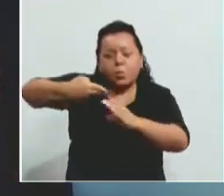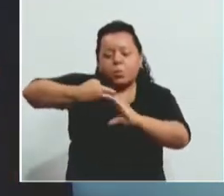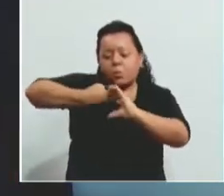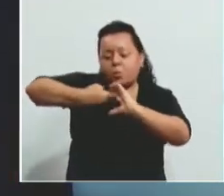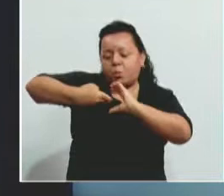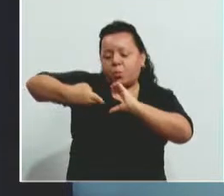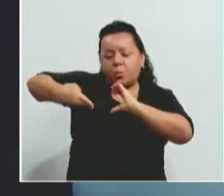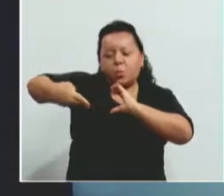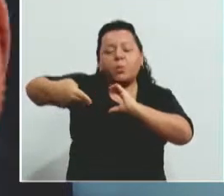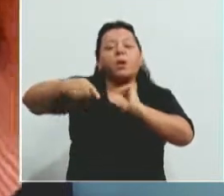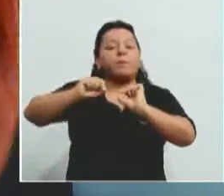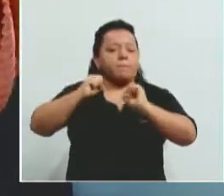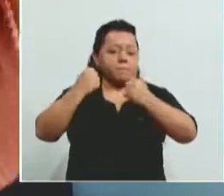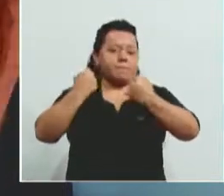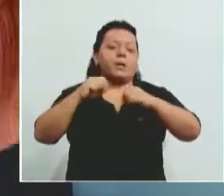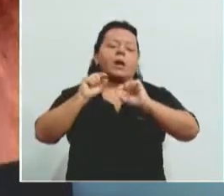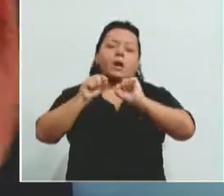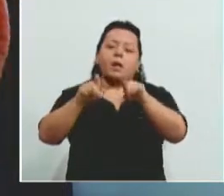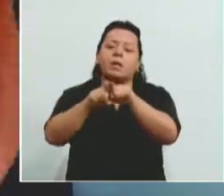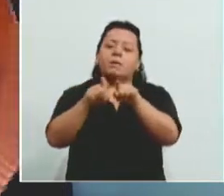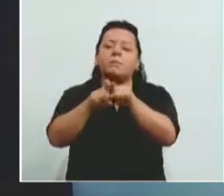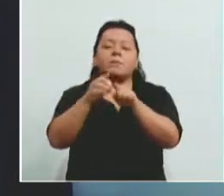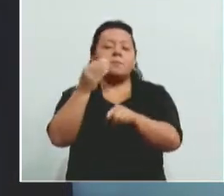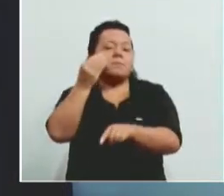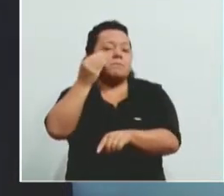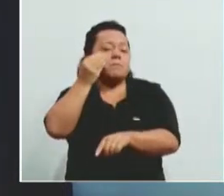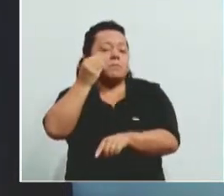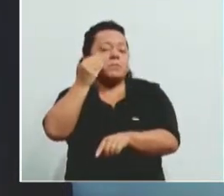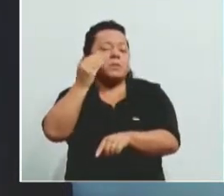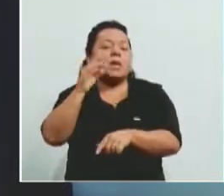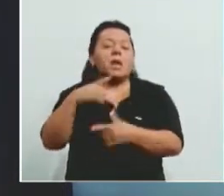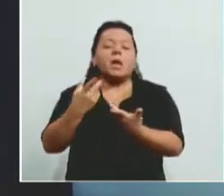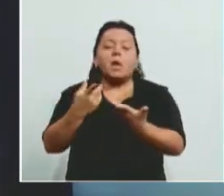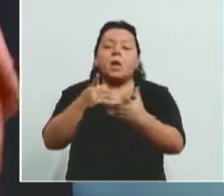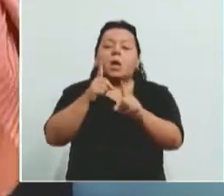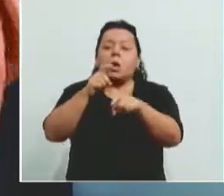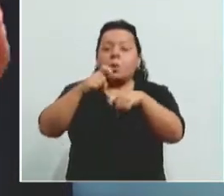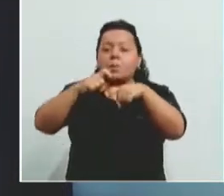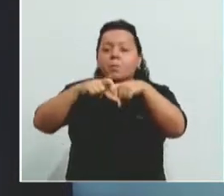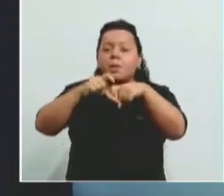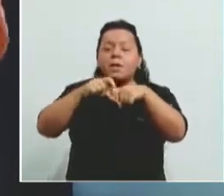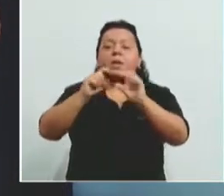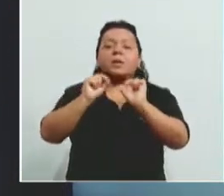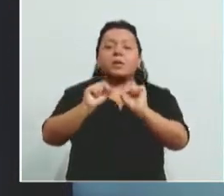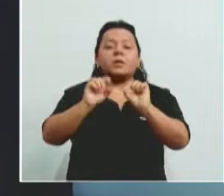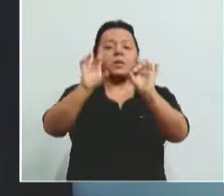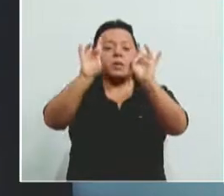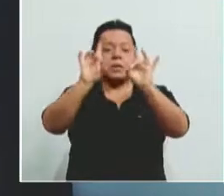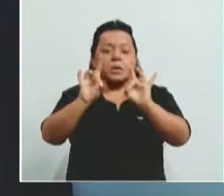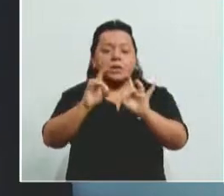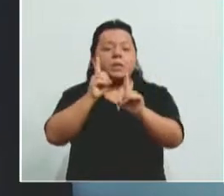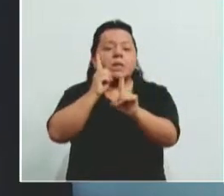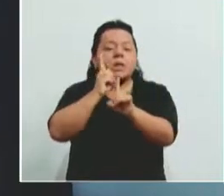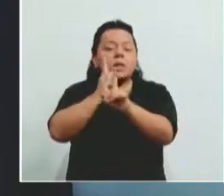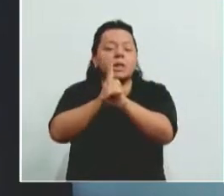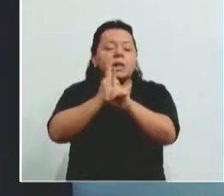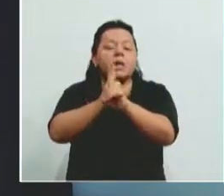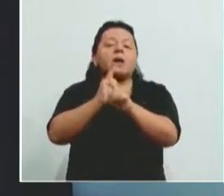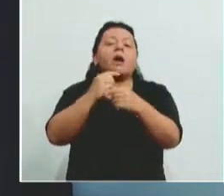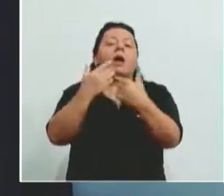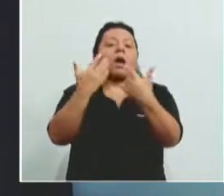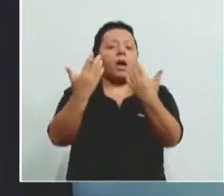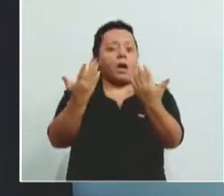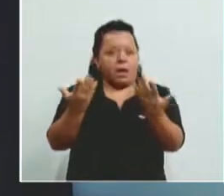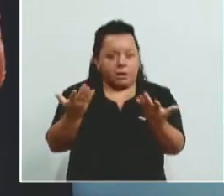médico especialista que sabe analisar o que é um foco de endometriose. Aí, conseguimos, porque